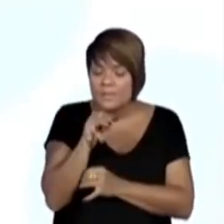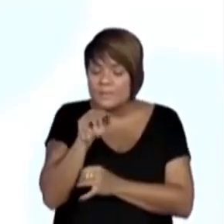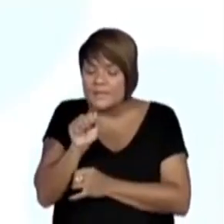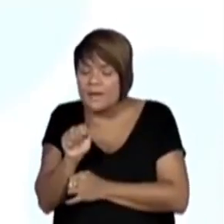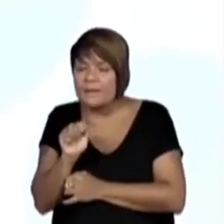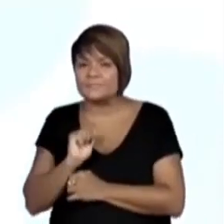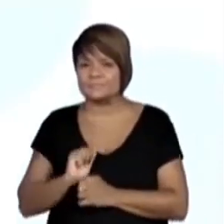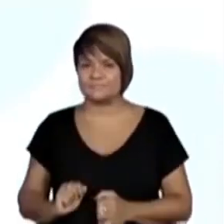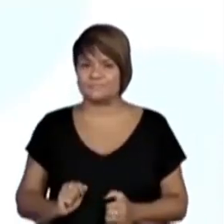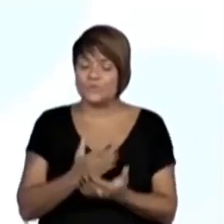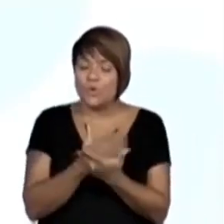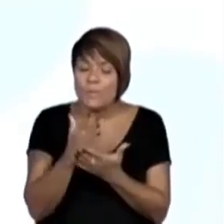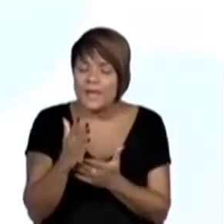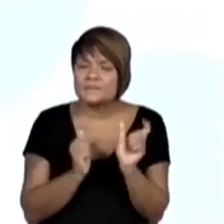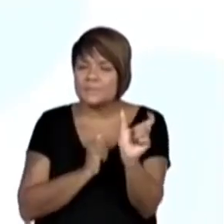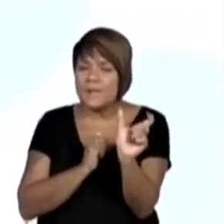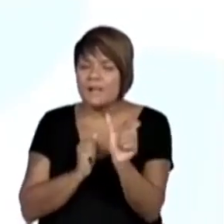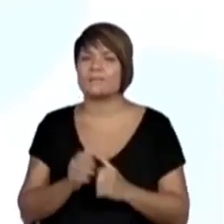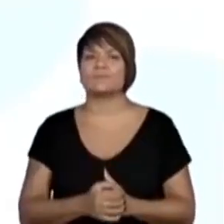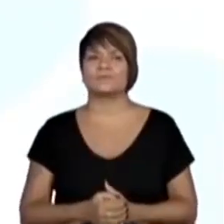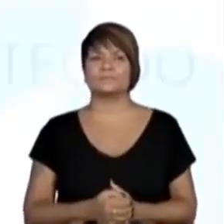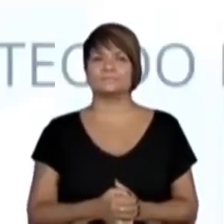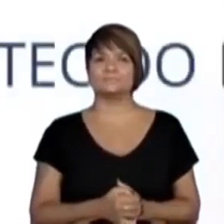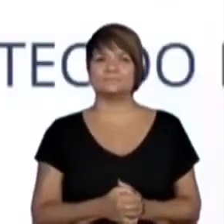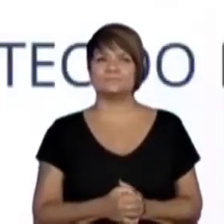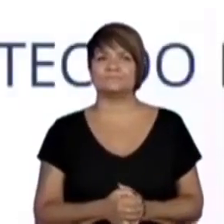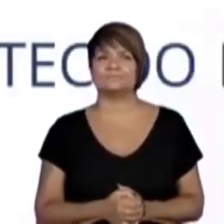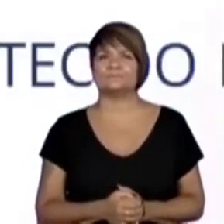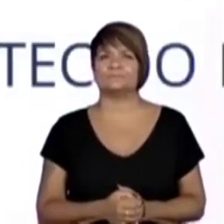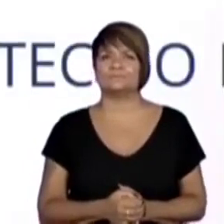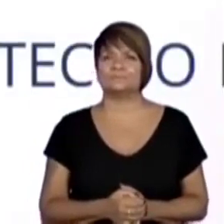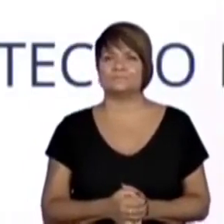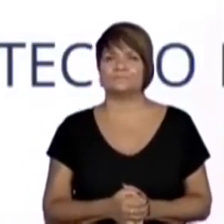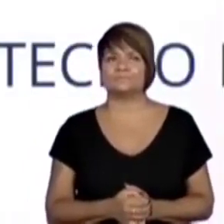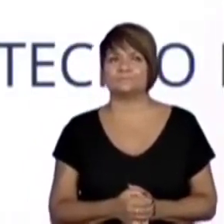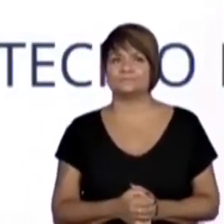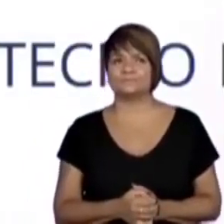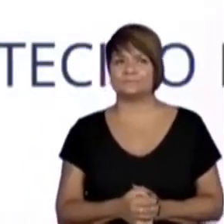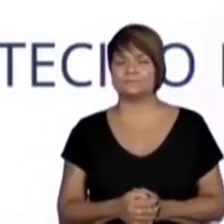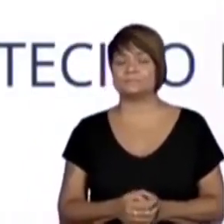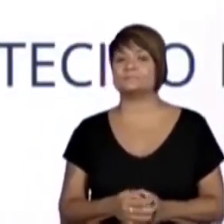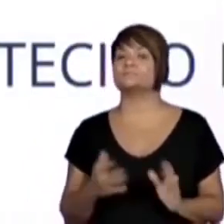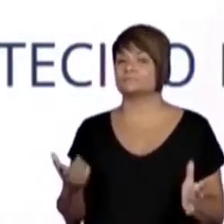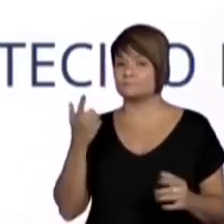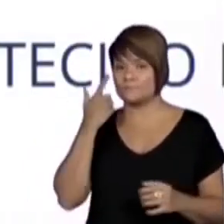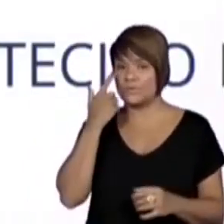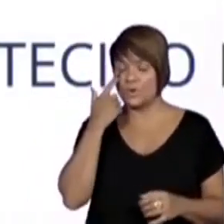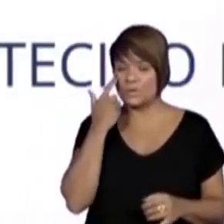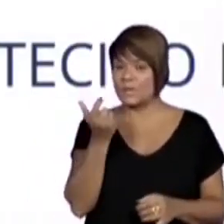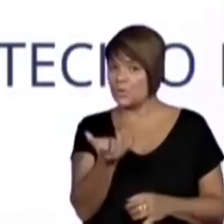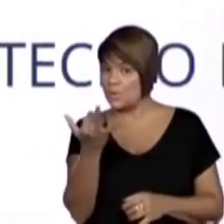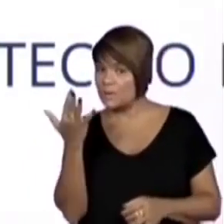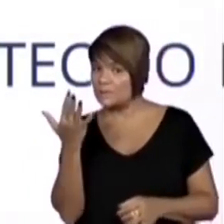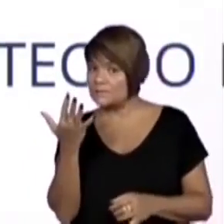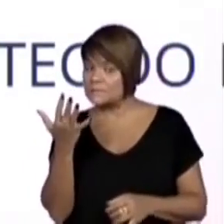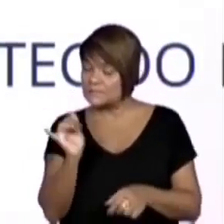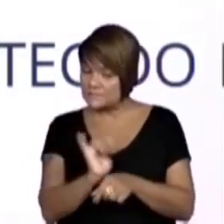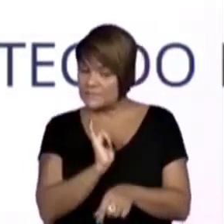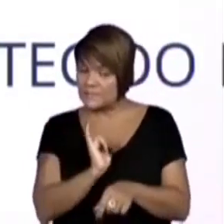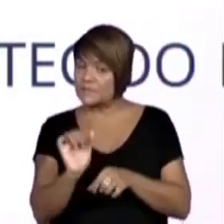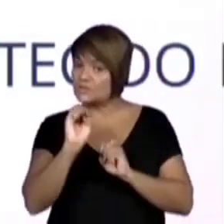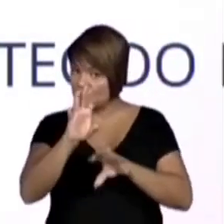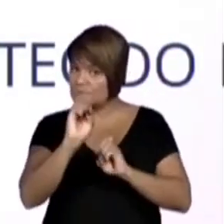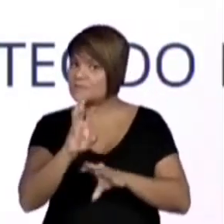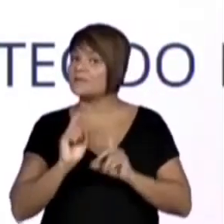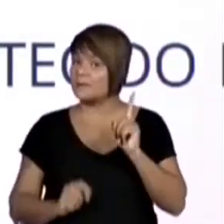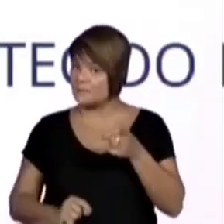a palavra que começa com M e com A. Olha quantas estratégias nós estamos ensinando para os estudantes, hein?